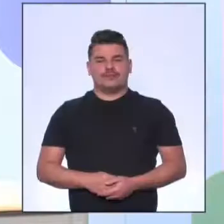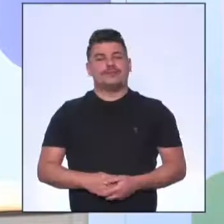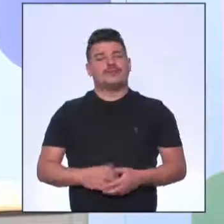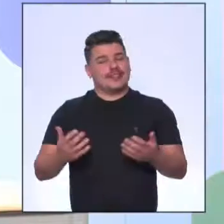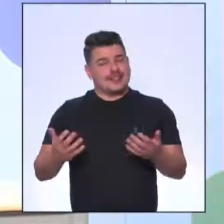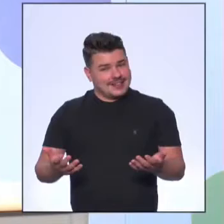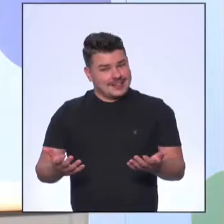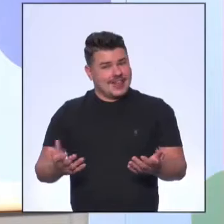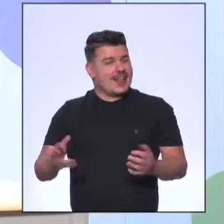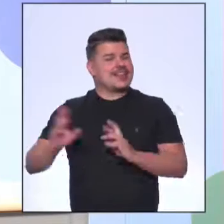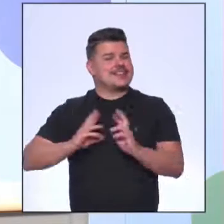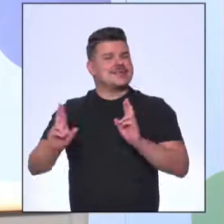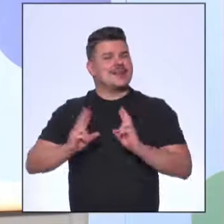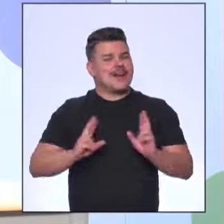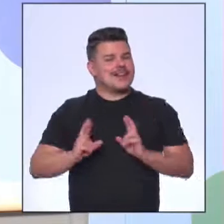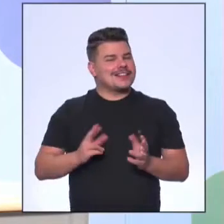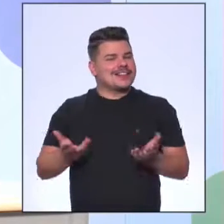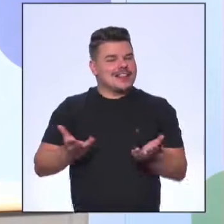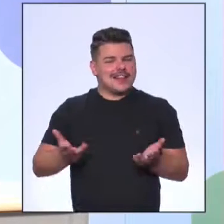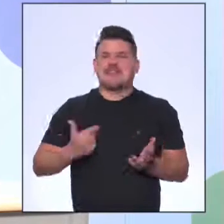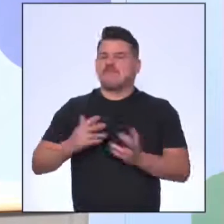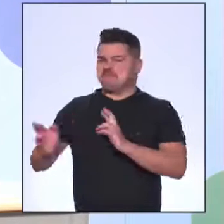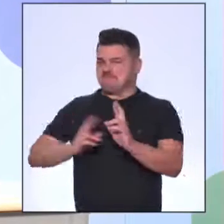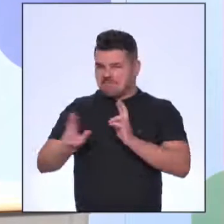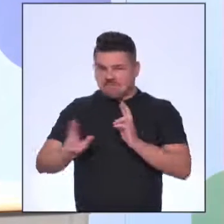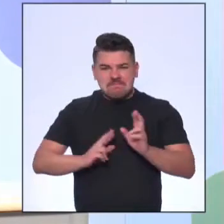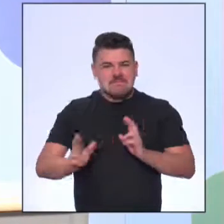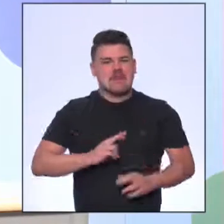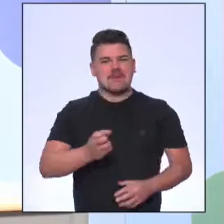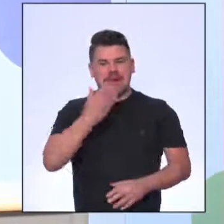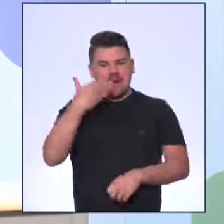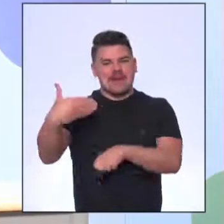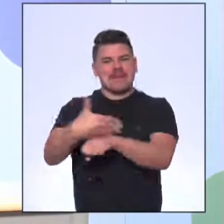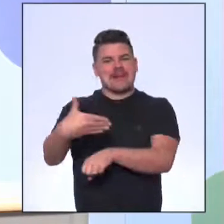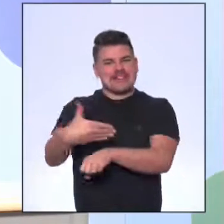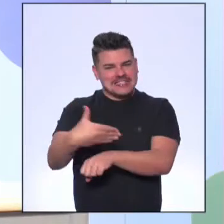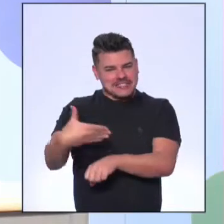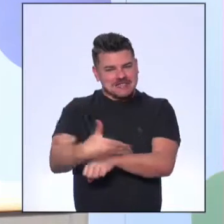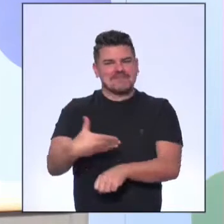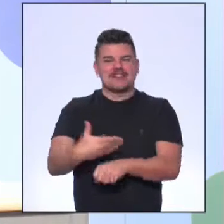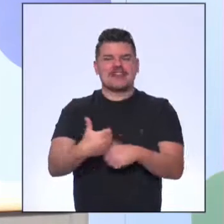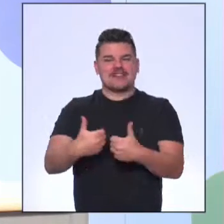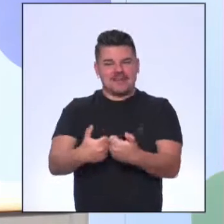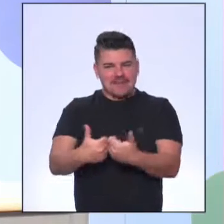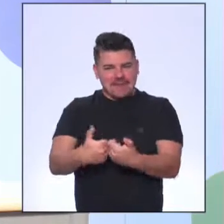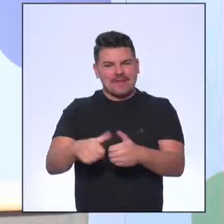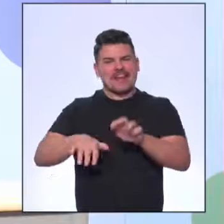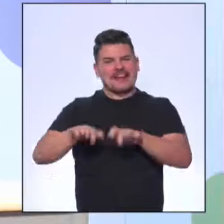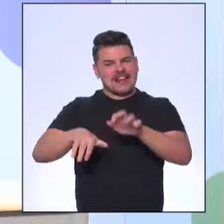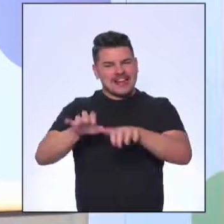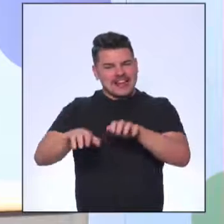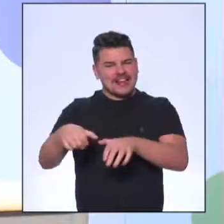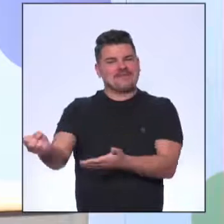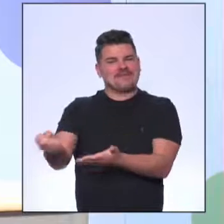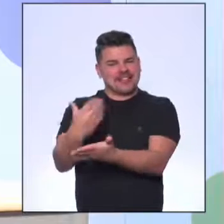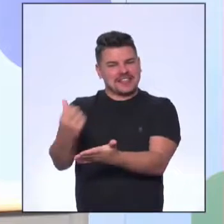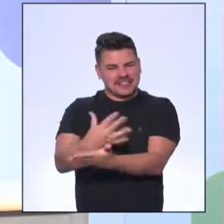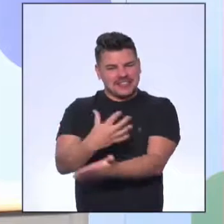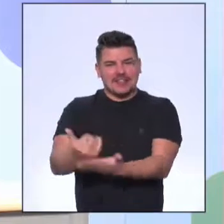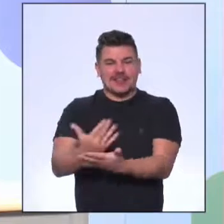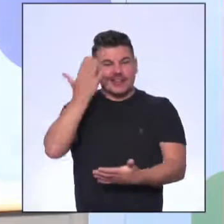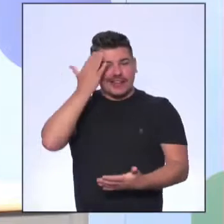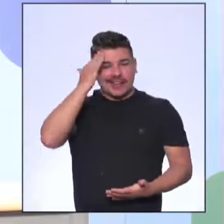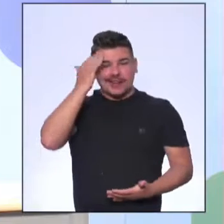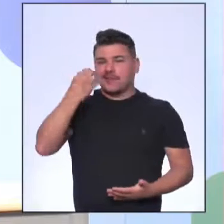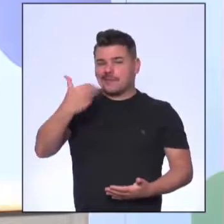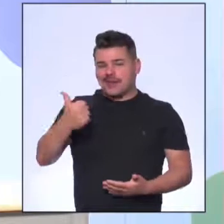Vamos lá, as respostas? Bastante resposta, o pessoal está participando bastante do chat, estão entendendo bem a aula, tá? Ai, que